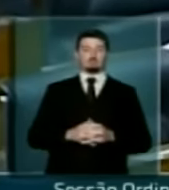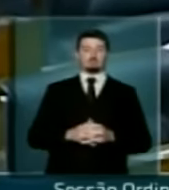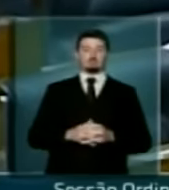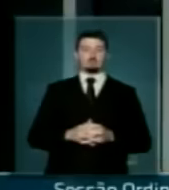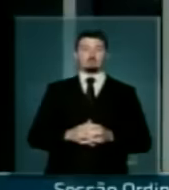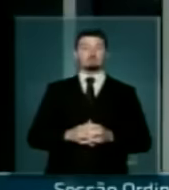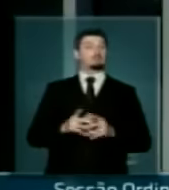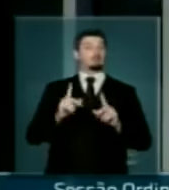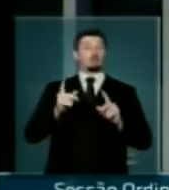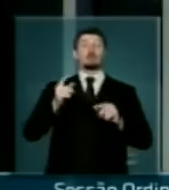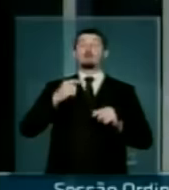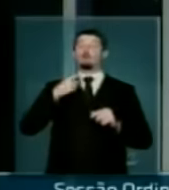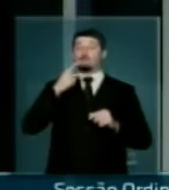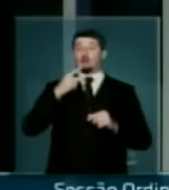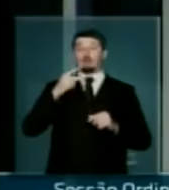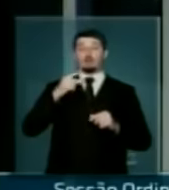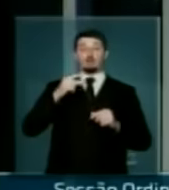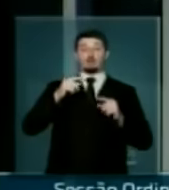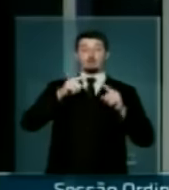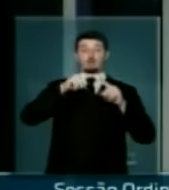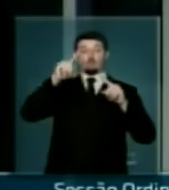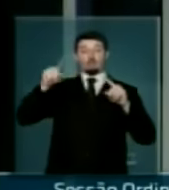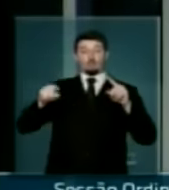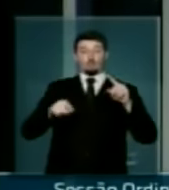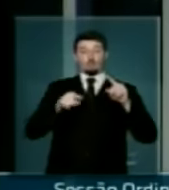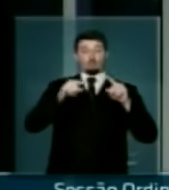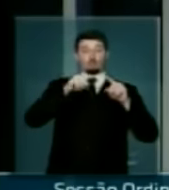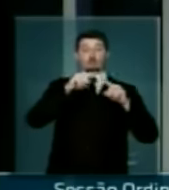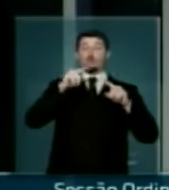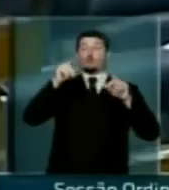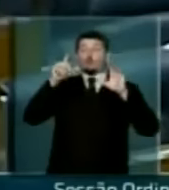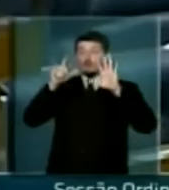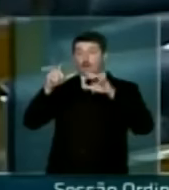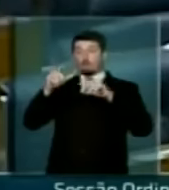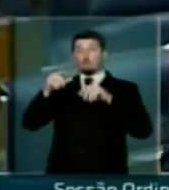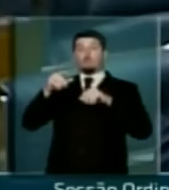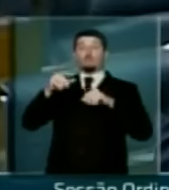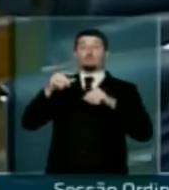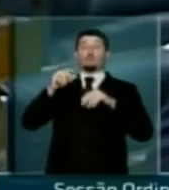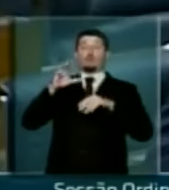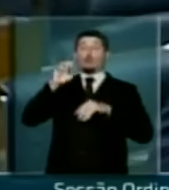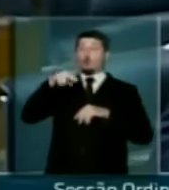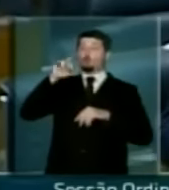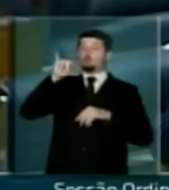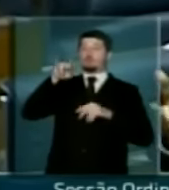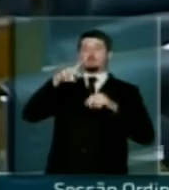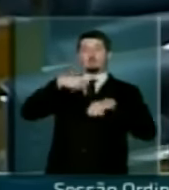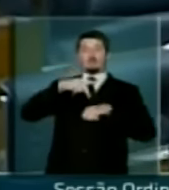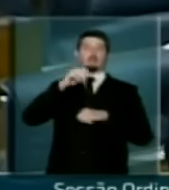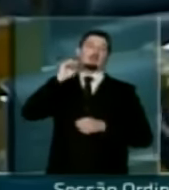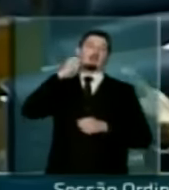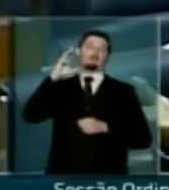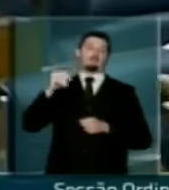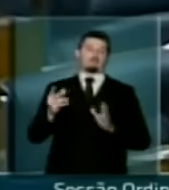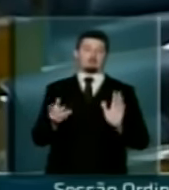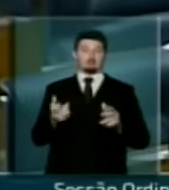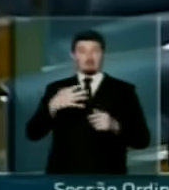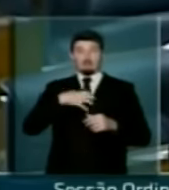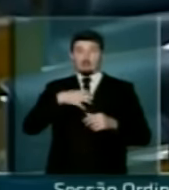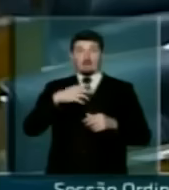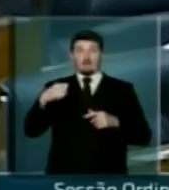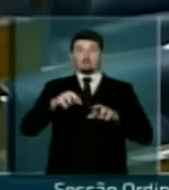continente africano, porque eu também sou. Pois é, eu sou de um estado, deputado, como a Bahia, que a diversidade religiosa é muito